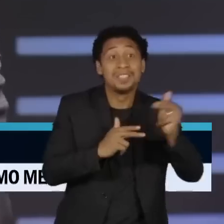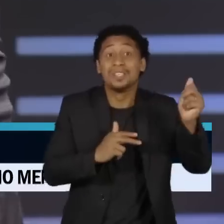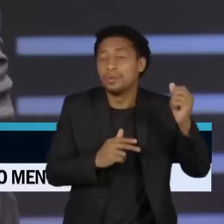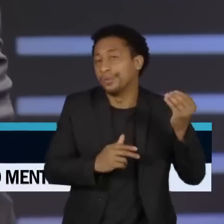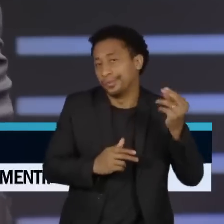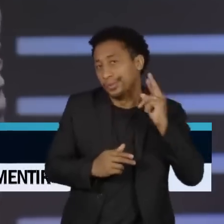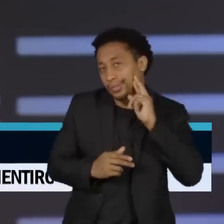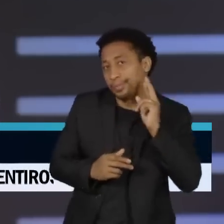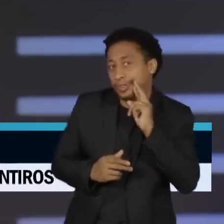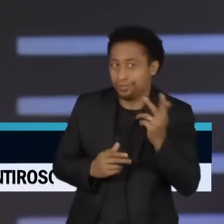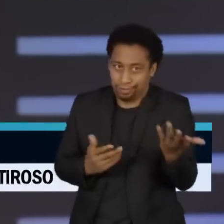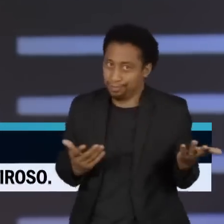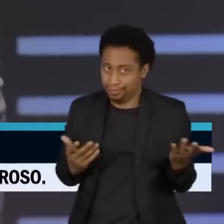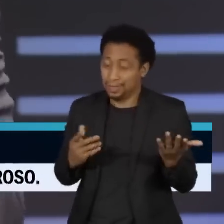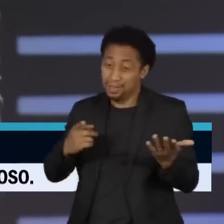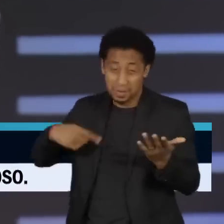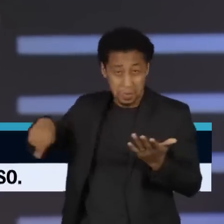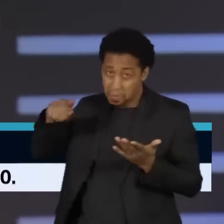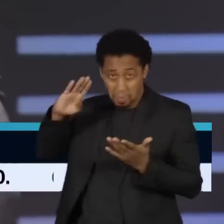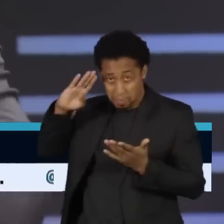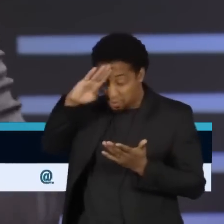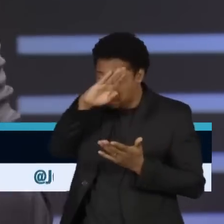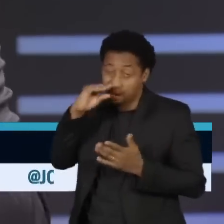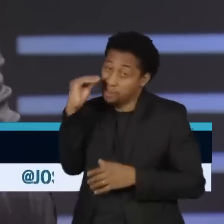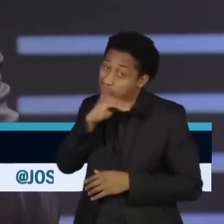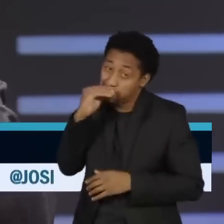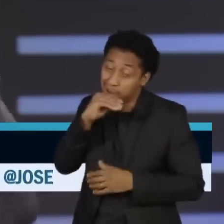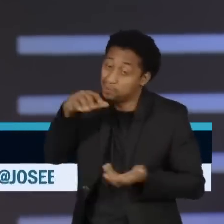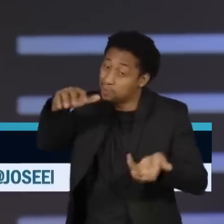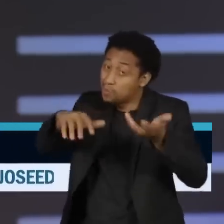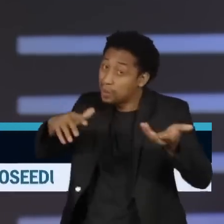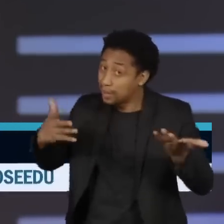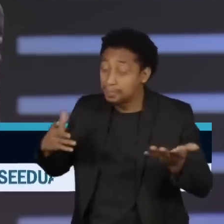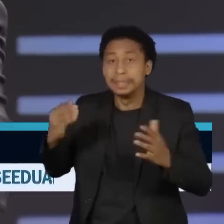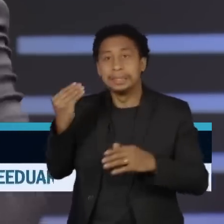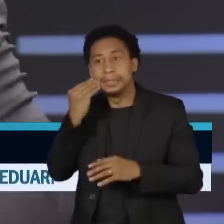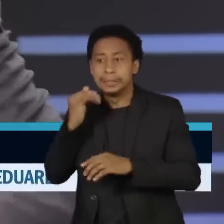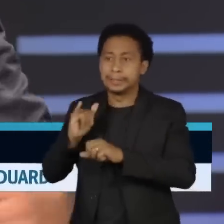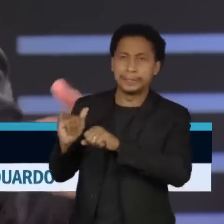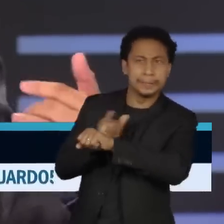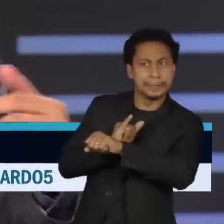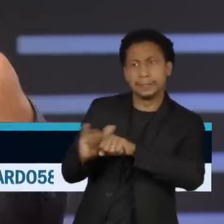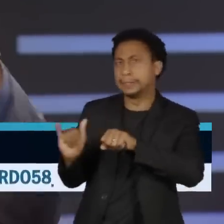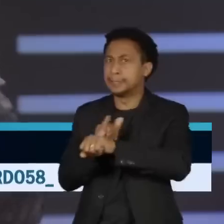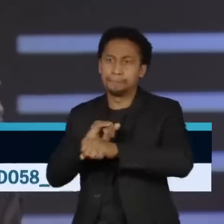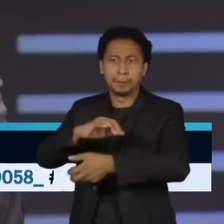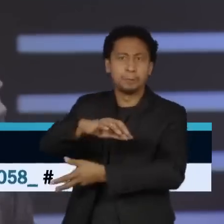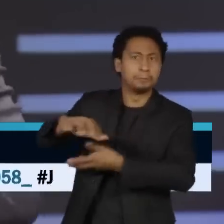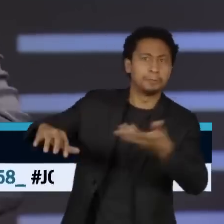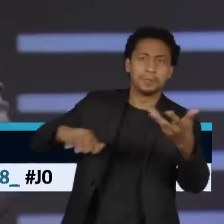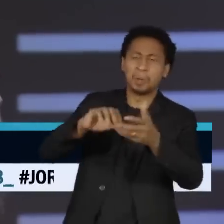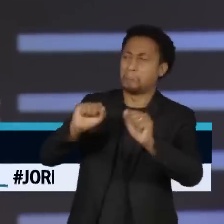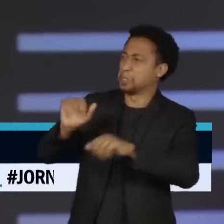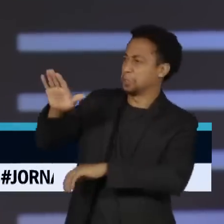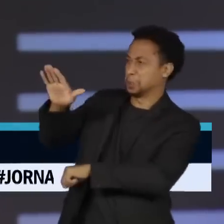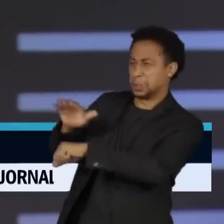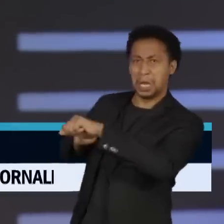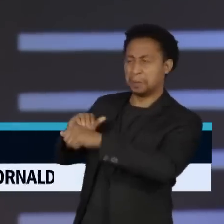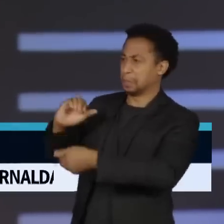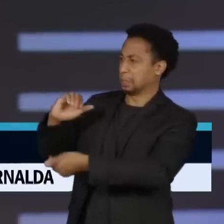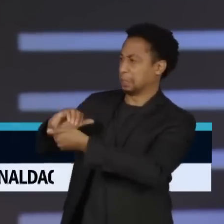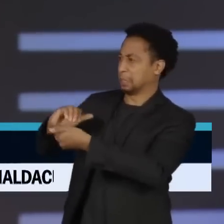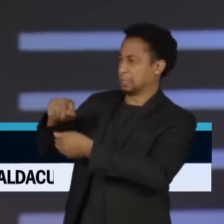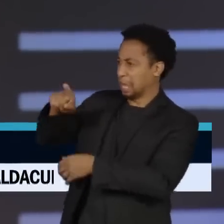nada melhor do que uma CPI neste momento, porque podem enfiar muita coisa lá dentro, convocar ministro do Supremo, convocar isso, convocar aquilo, mesmo que não